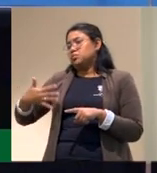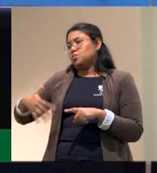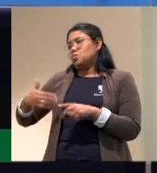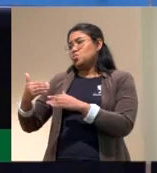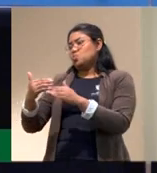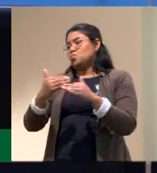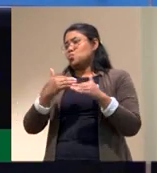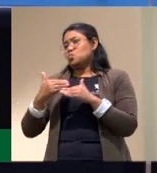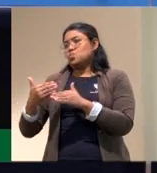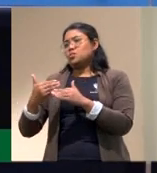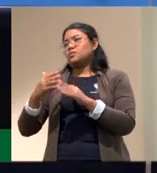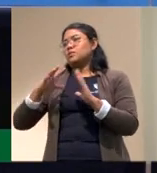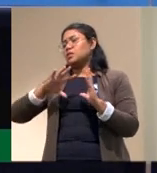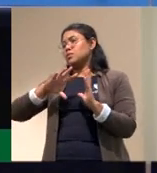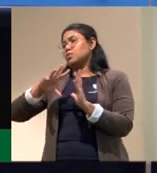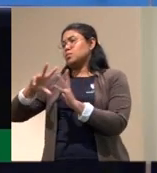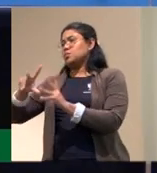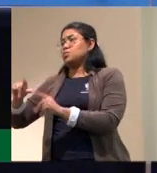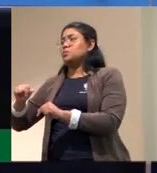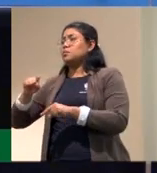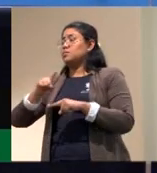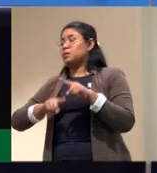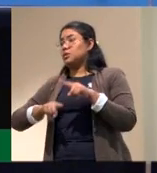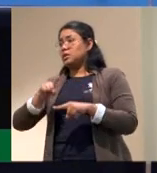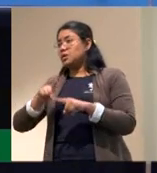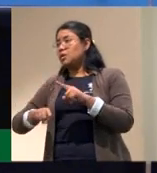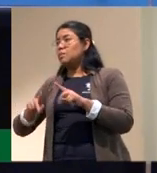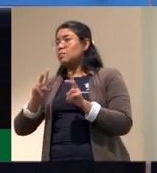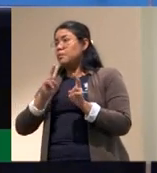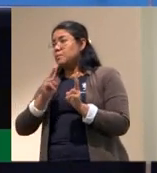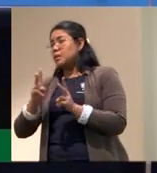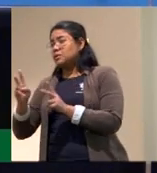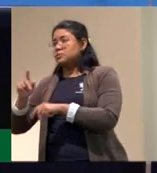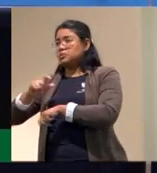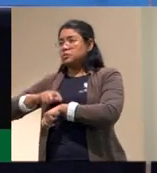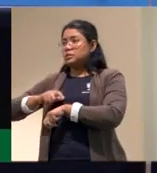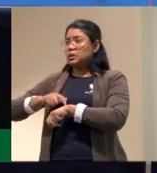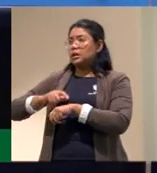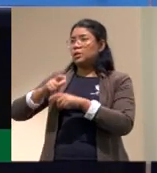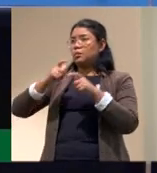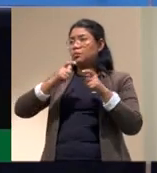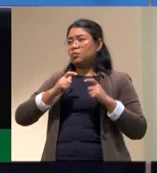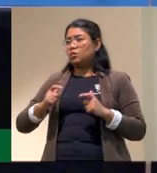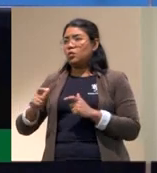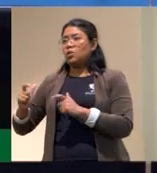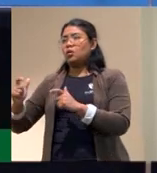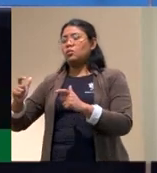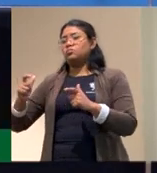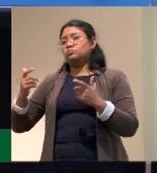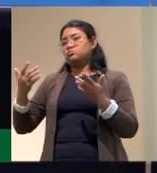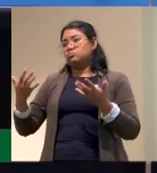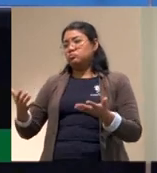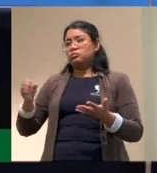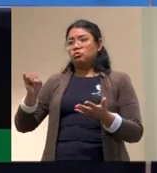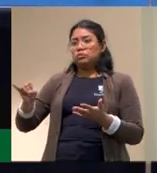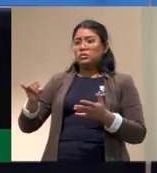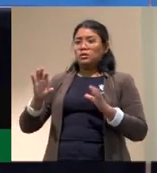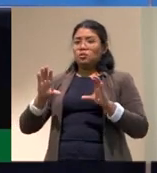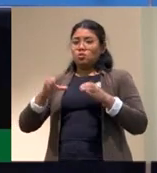o mesmo espaço físico, os mesmos materiais, os mesmos tempos e espaços. Então, se não for